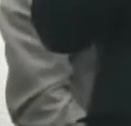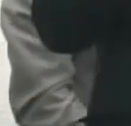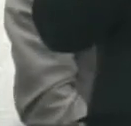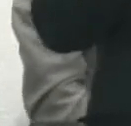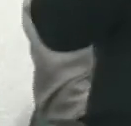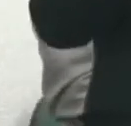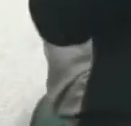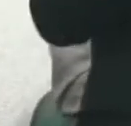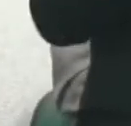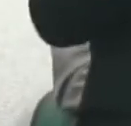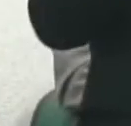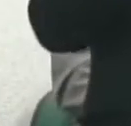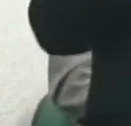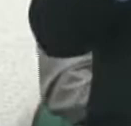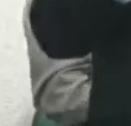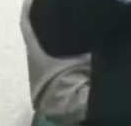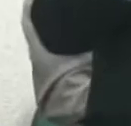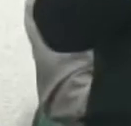desafiando